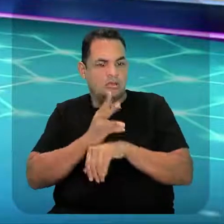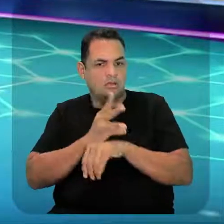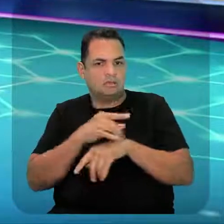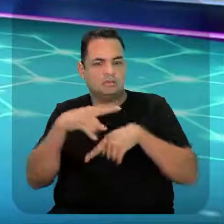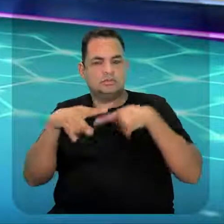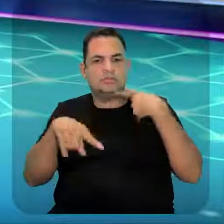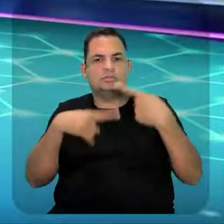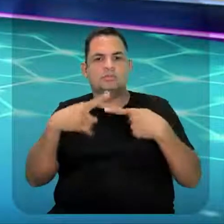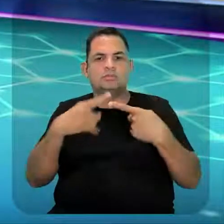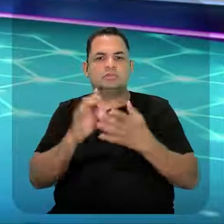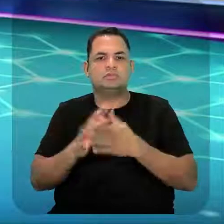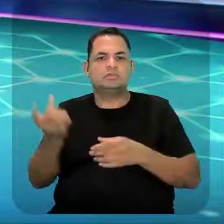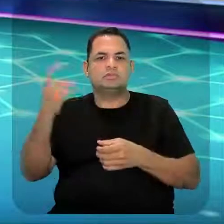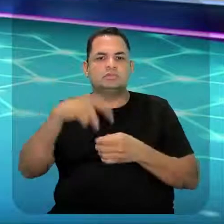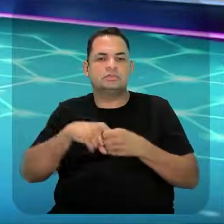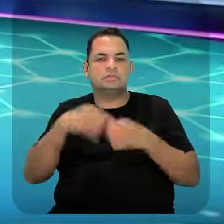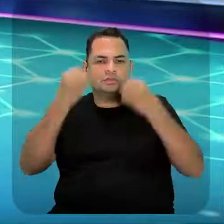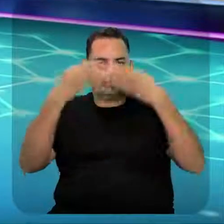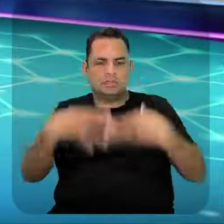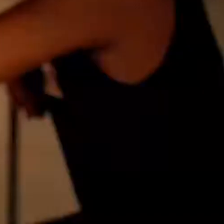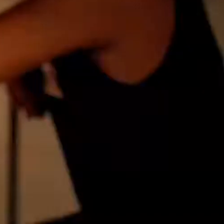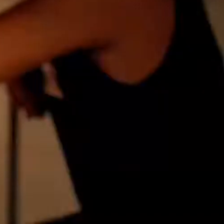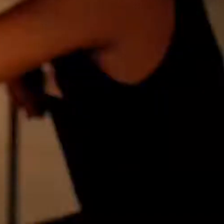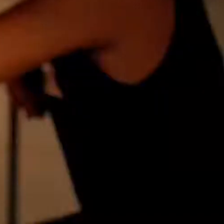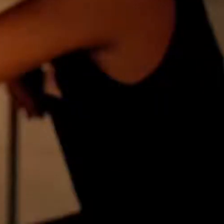e já já eu volto aqui para a gente falar um pouquinho.